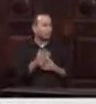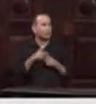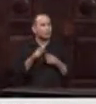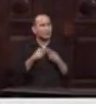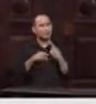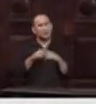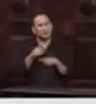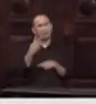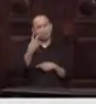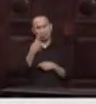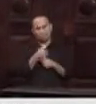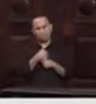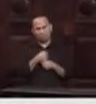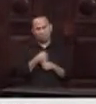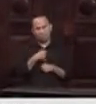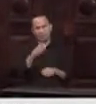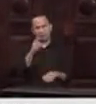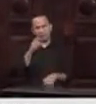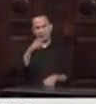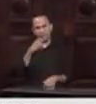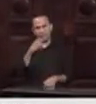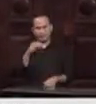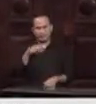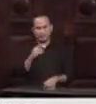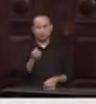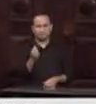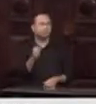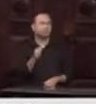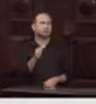arrasta há mais de 2 décadas, mas quero, sobretudo,